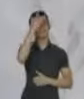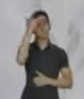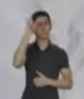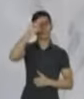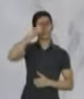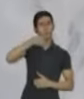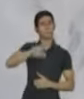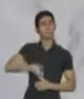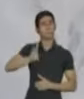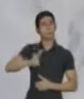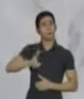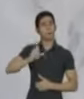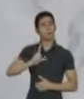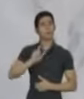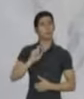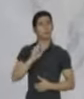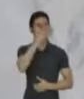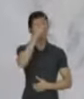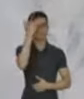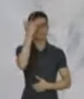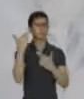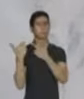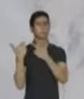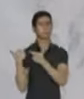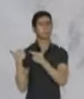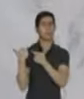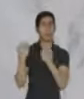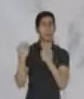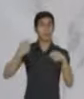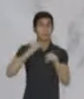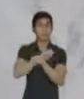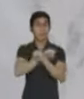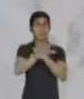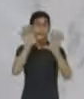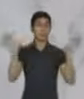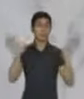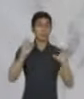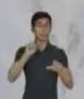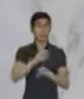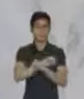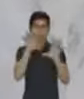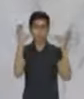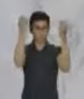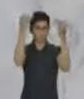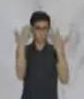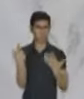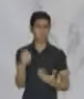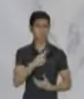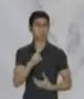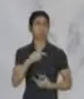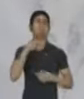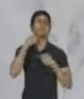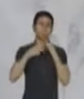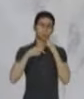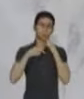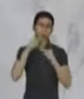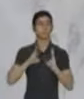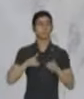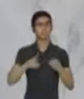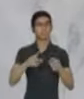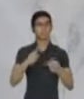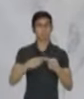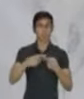esclarecido vai ficar a dúvida porque quando ela foi assassinada alckmin manifestou repúdio